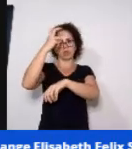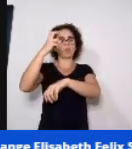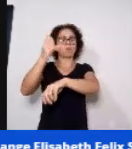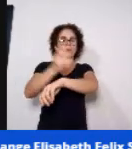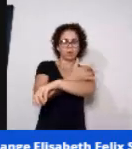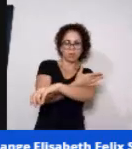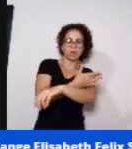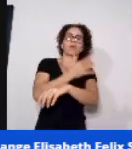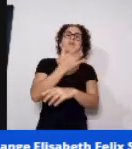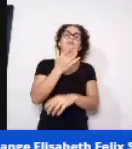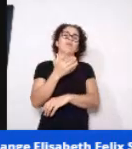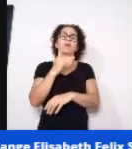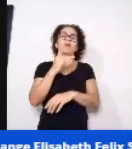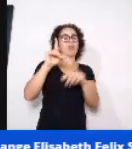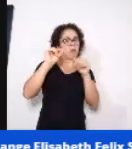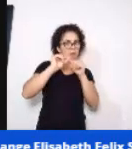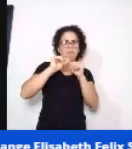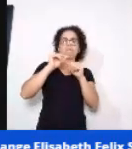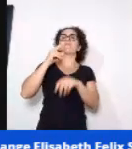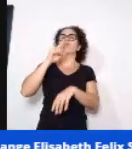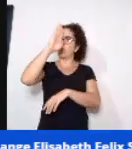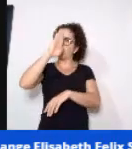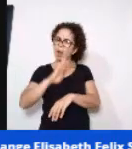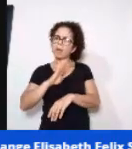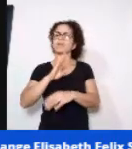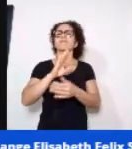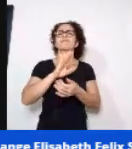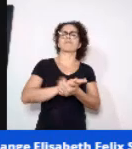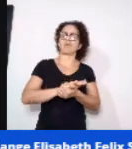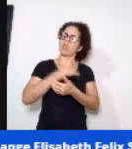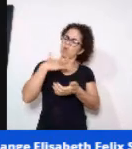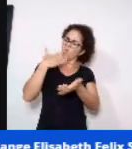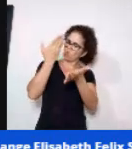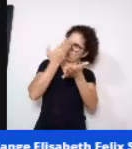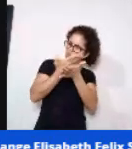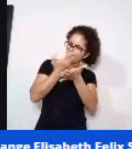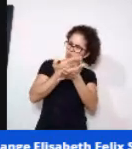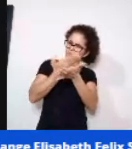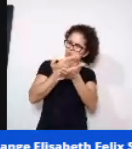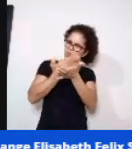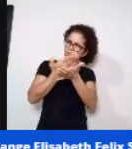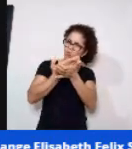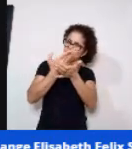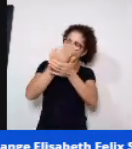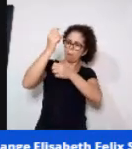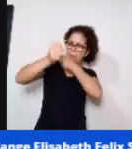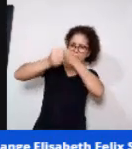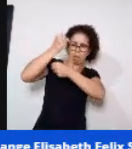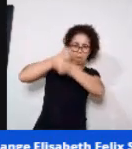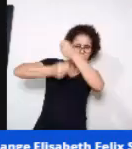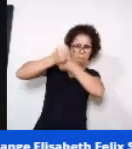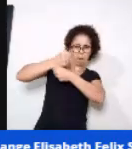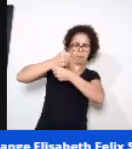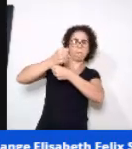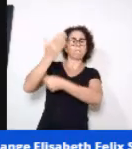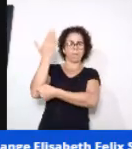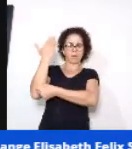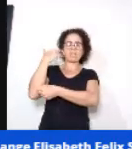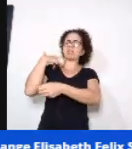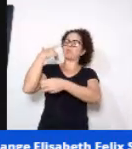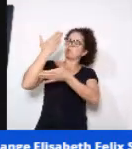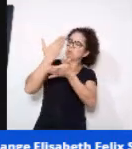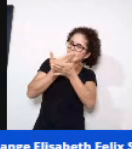que. Outro. E fui fazendo. Estudei muito, gente. Estudei muito ano passado. Consegui agregar em